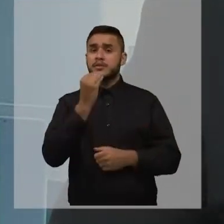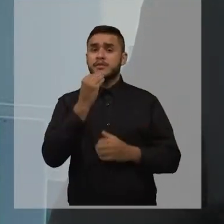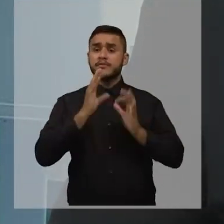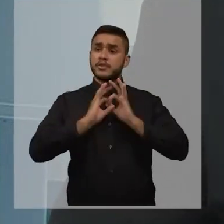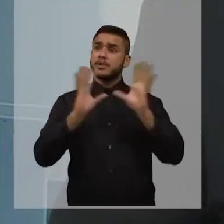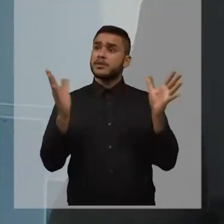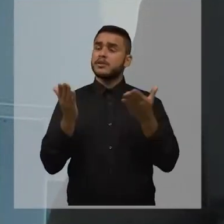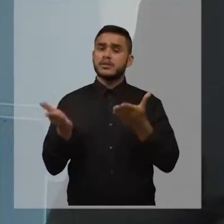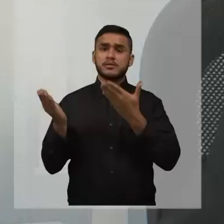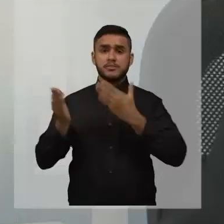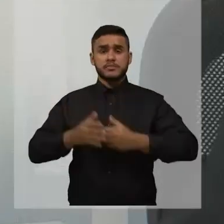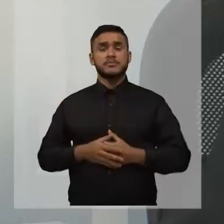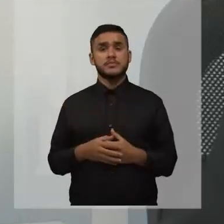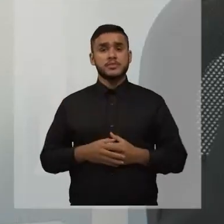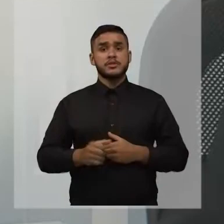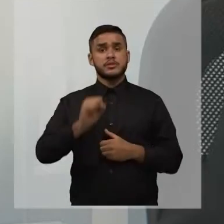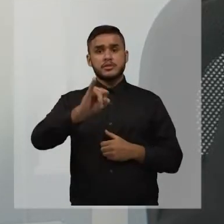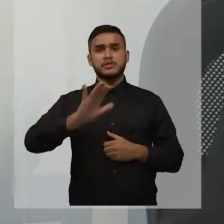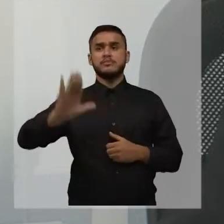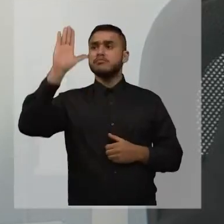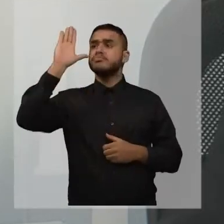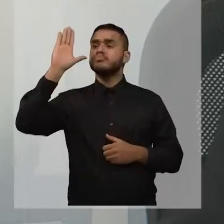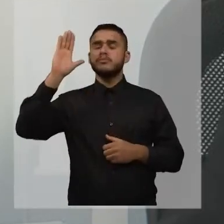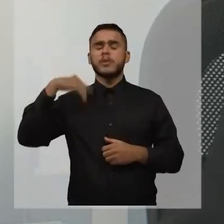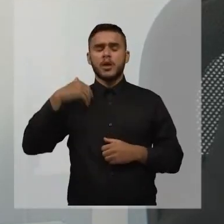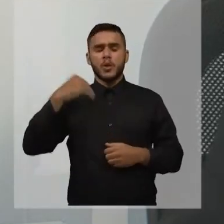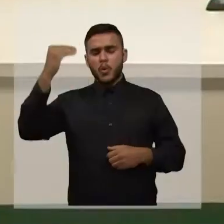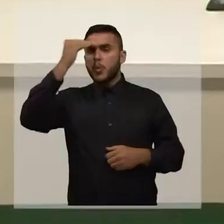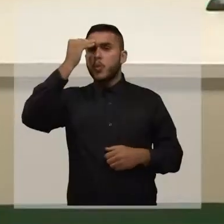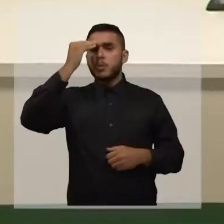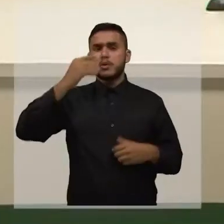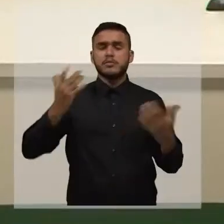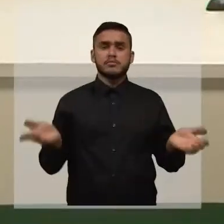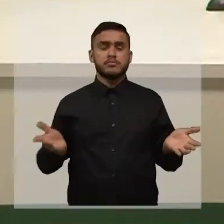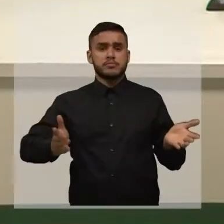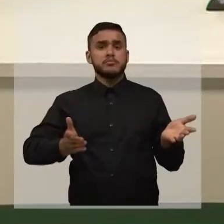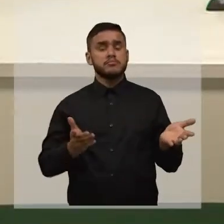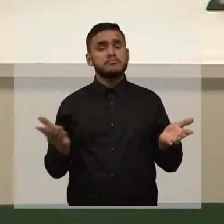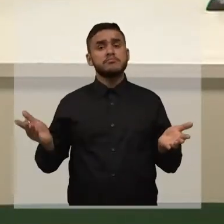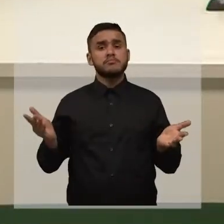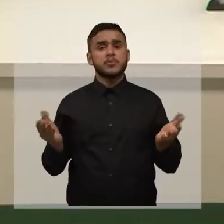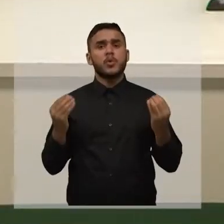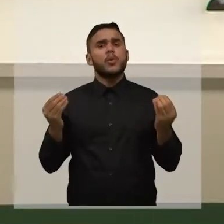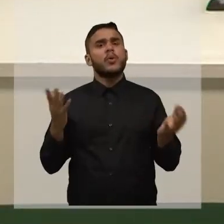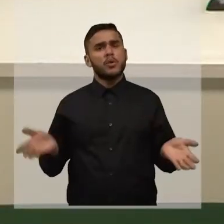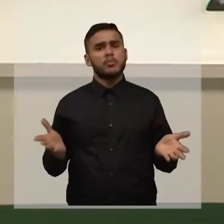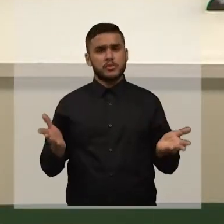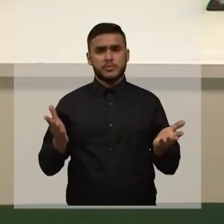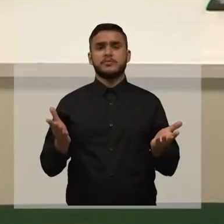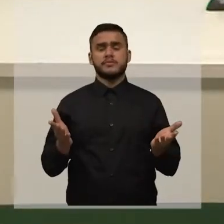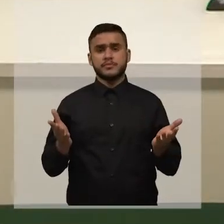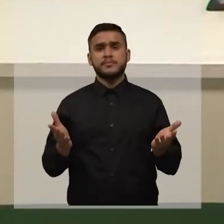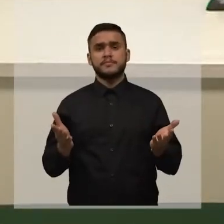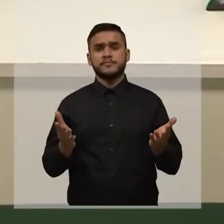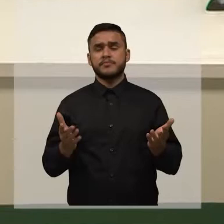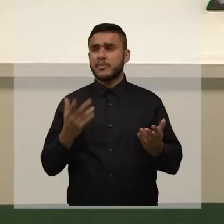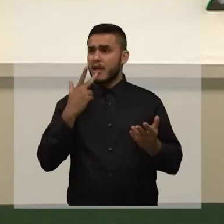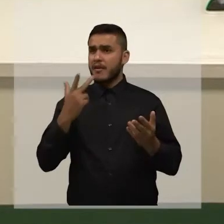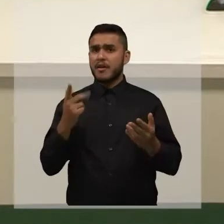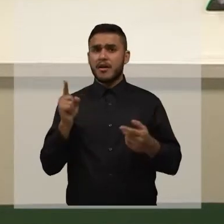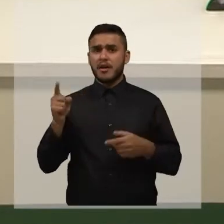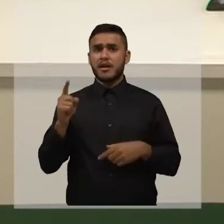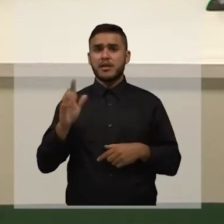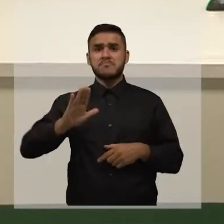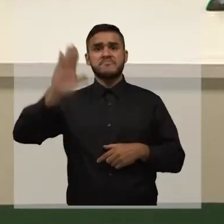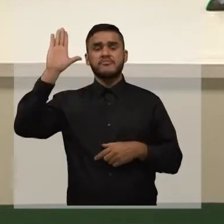provável que sim. É bem provável que Se tivesse sim. assumido a culpa e tal. É raro. Eles deixaram nas entrelinhas que tinham